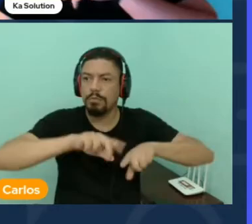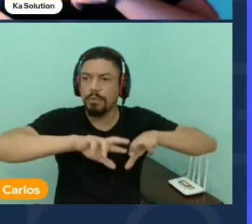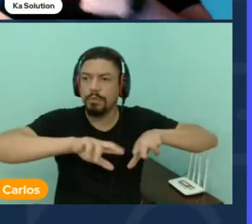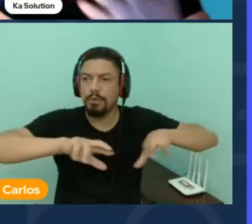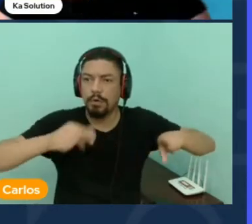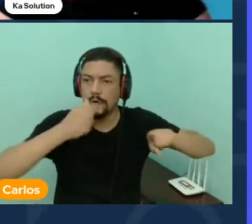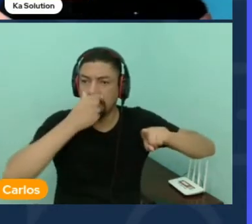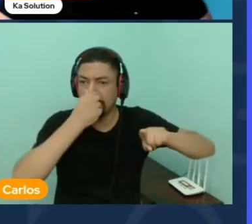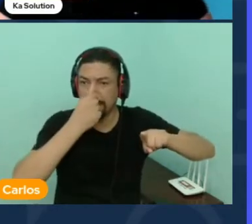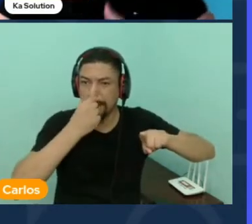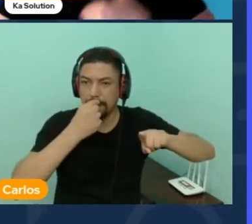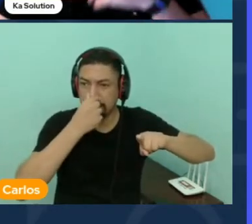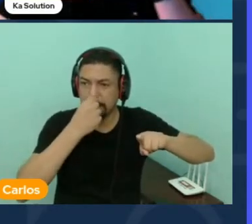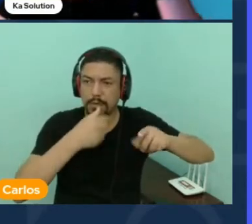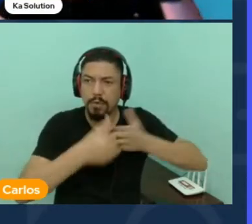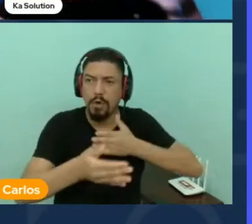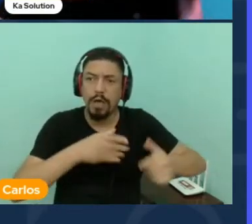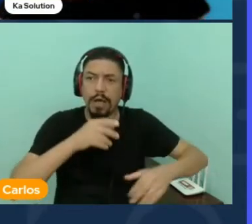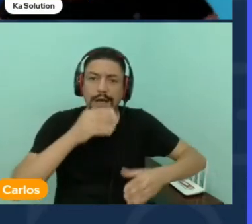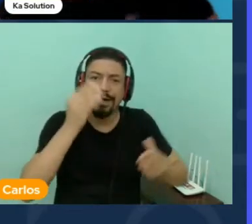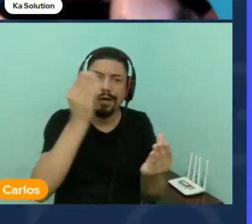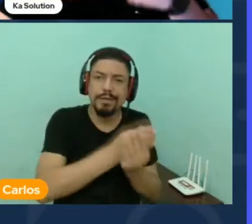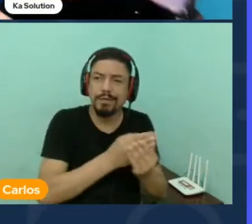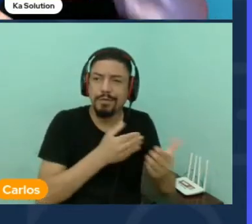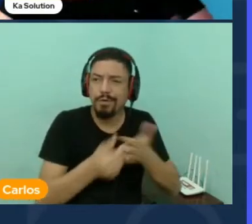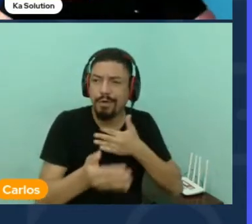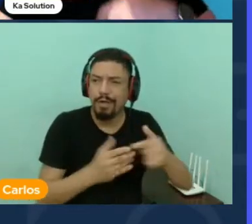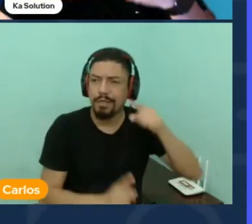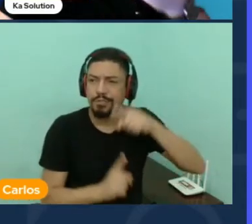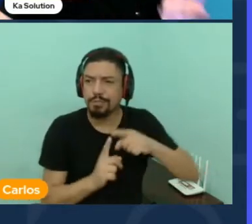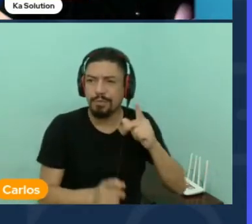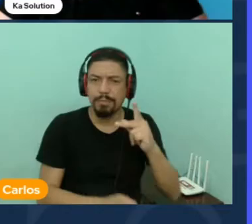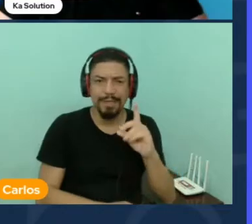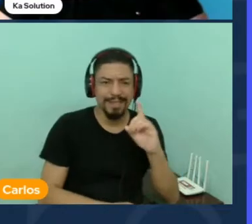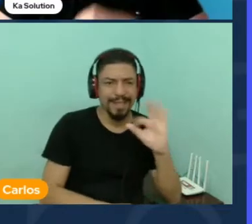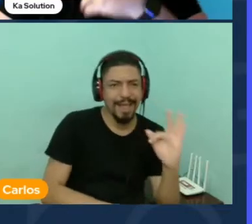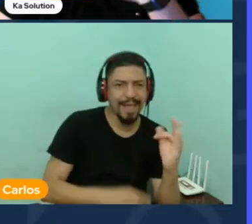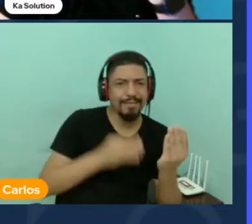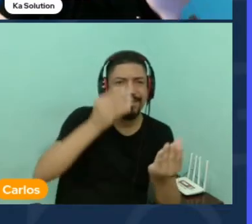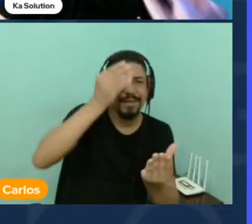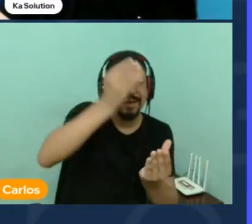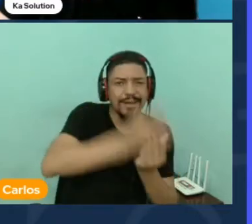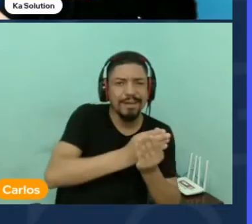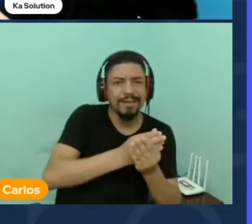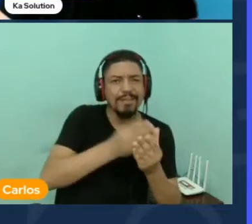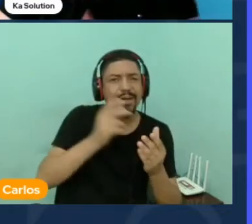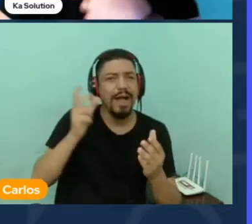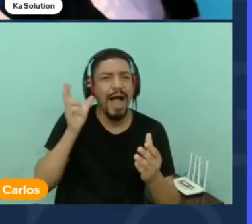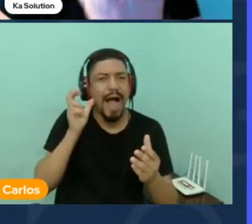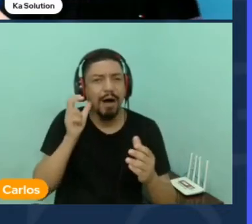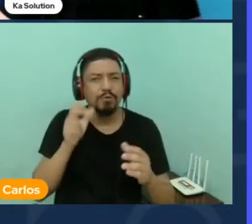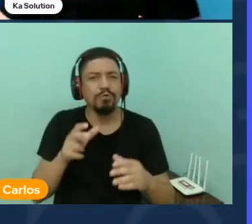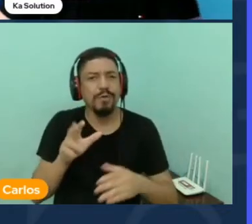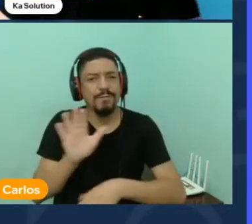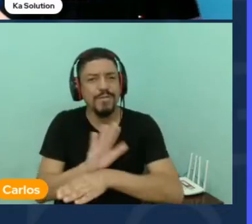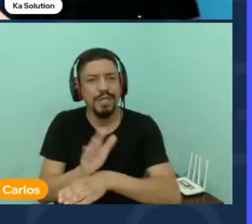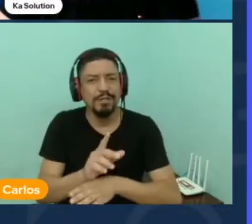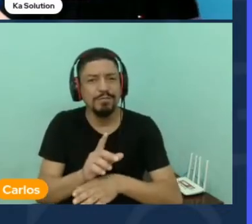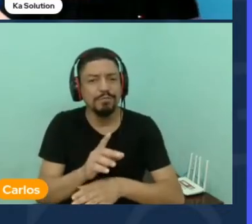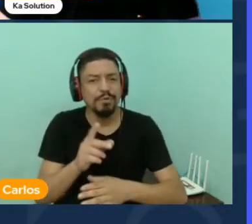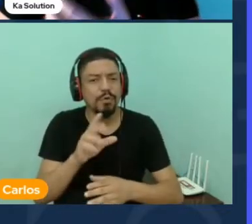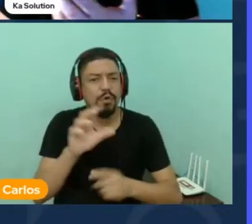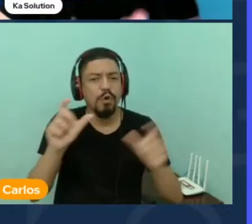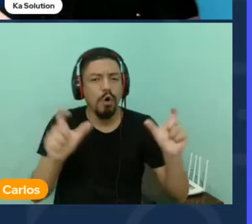coisa, qualquer tipo de arquivo, PDF, vídeo, áudio, binários de código, arquivos de